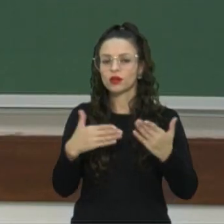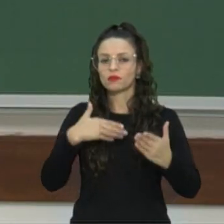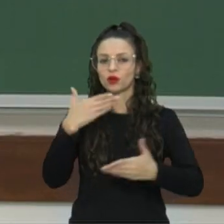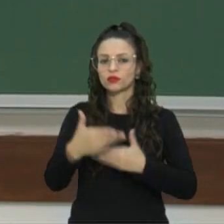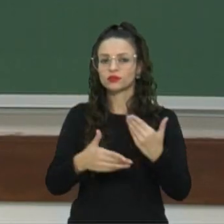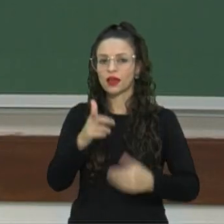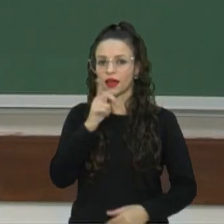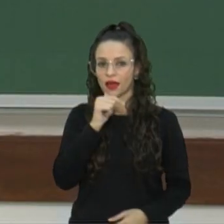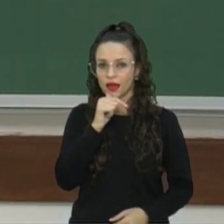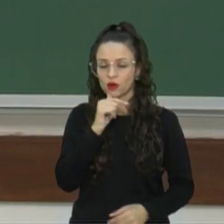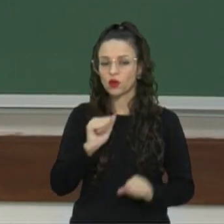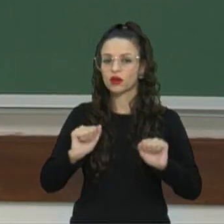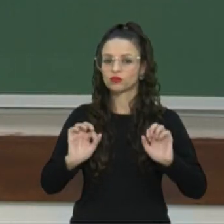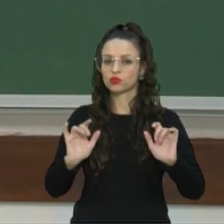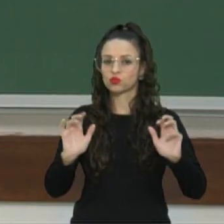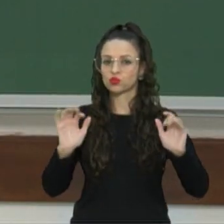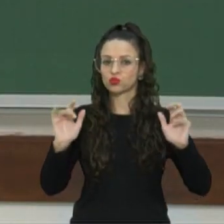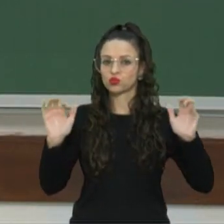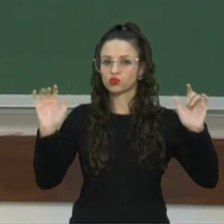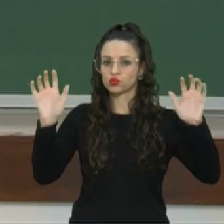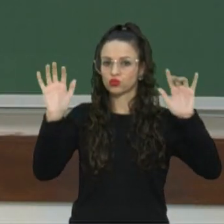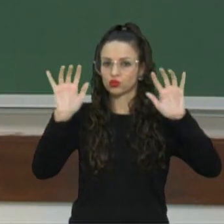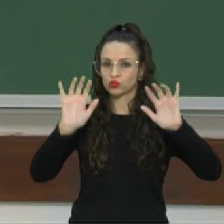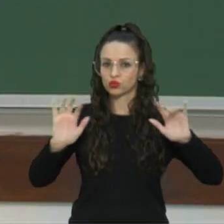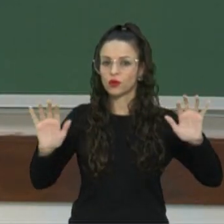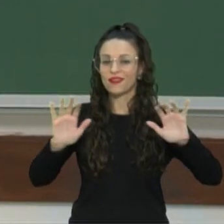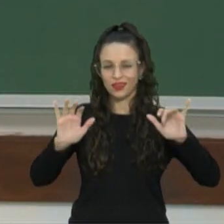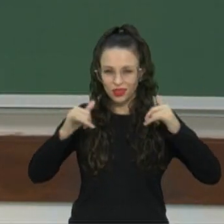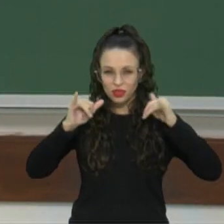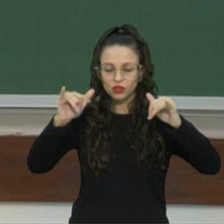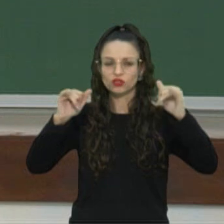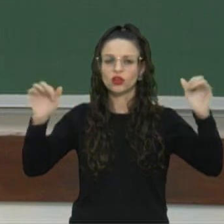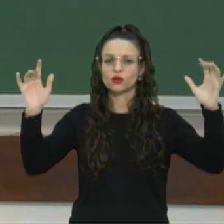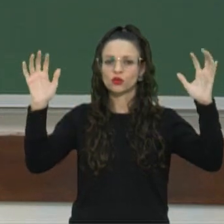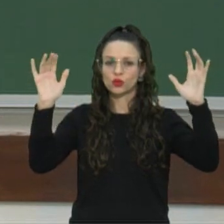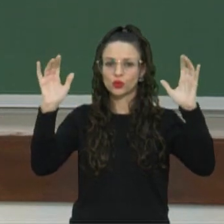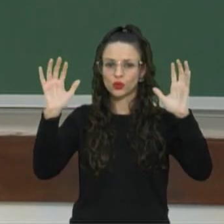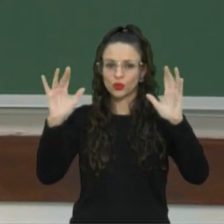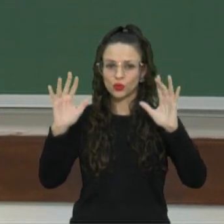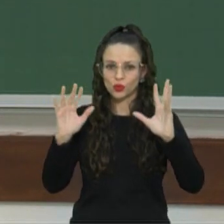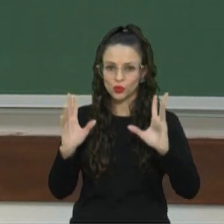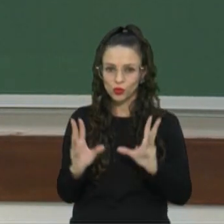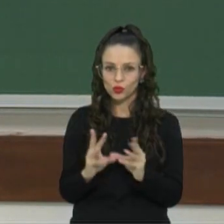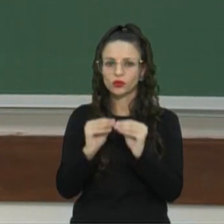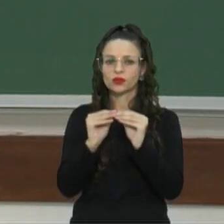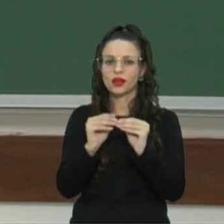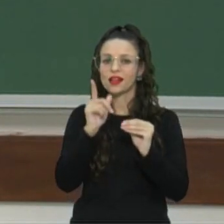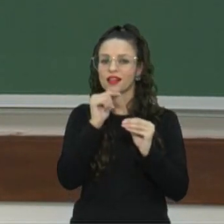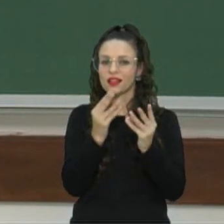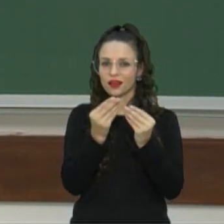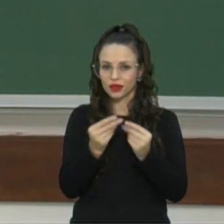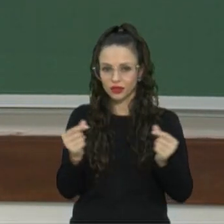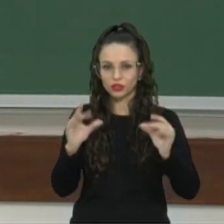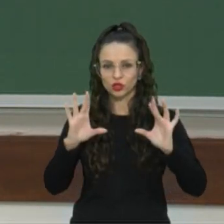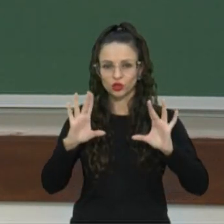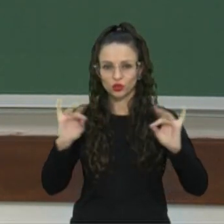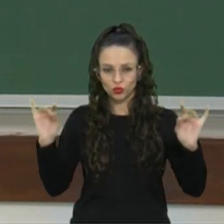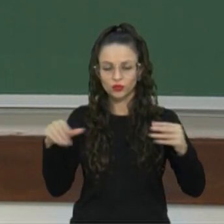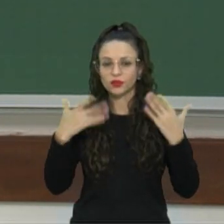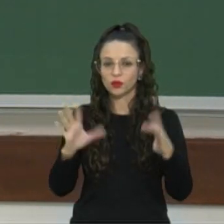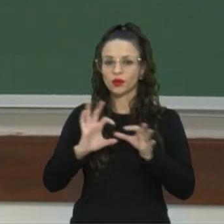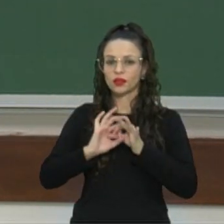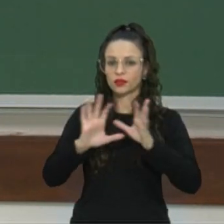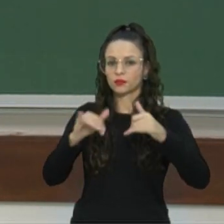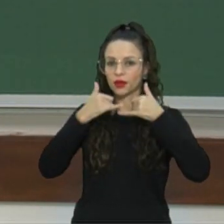água está na forma de vapor, ou seja, tem muita energia e ela vai voltar ao estado líquido, ou seja, tem que liberar